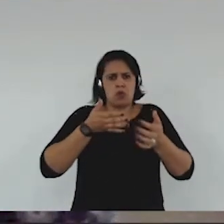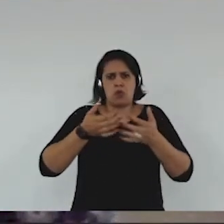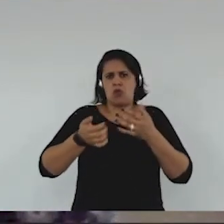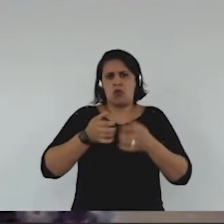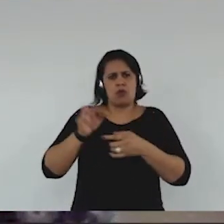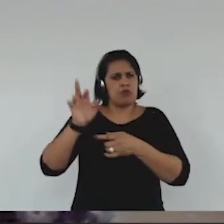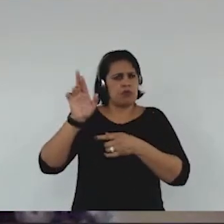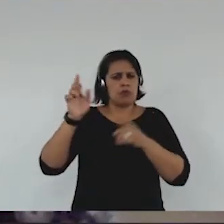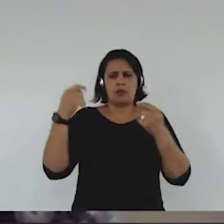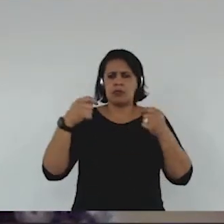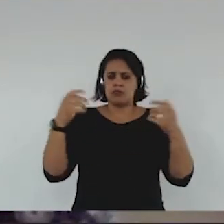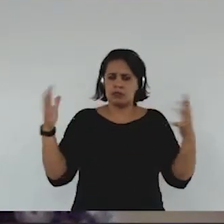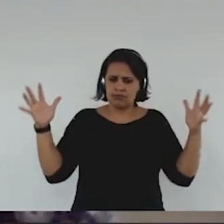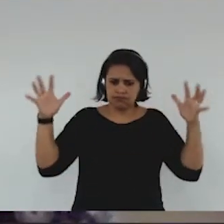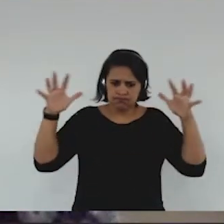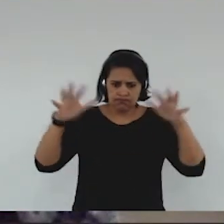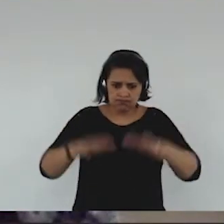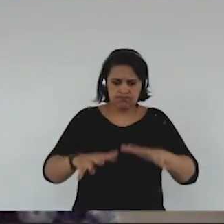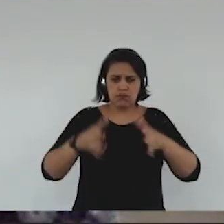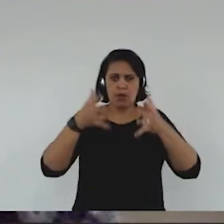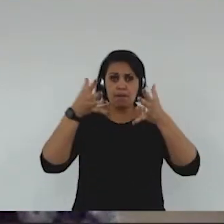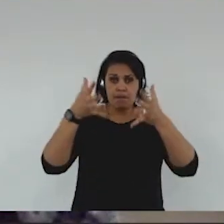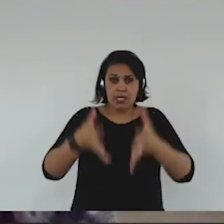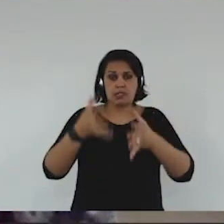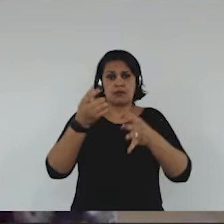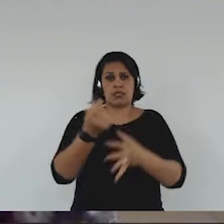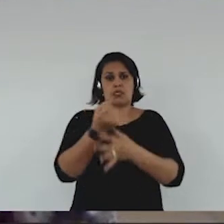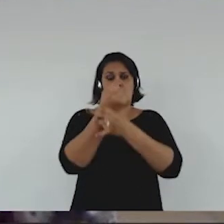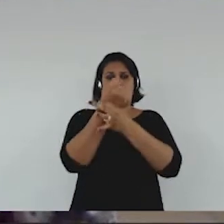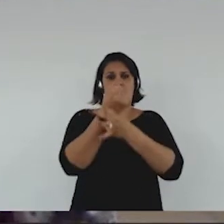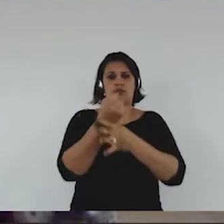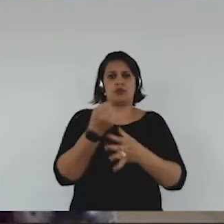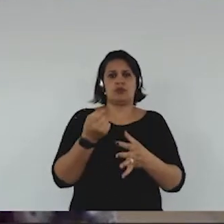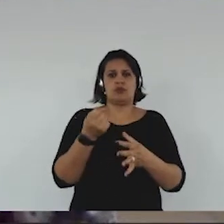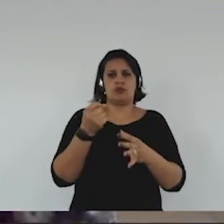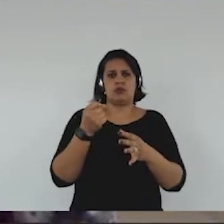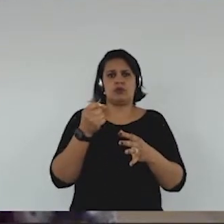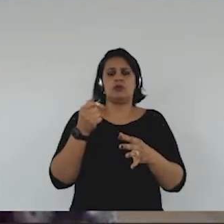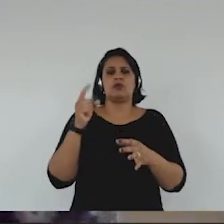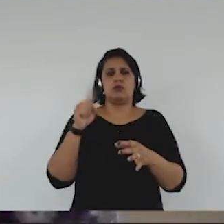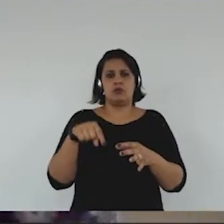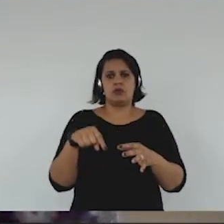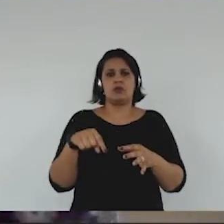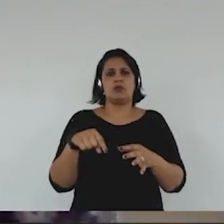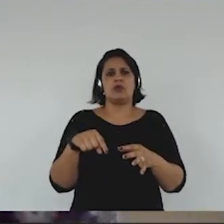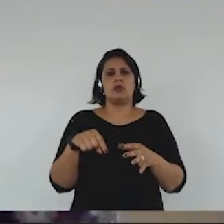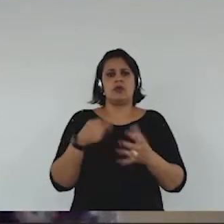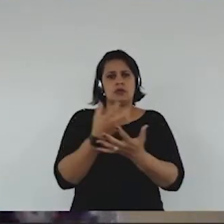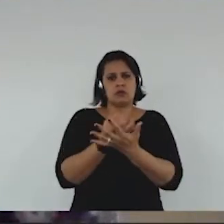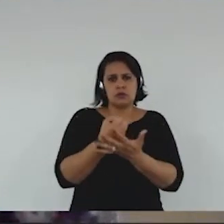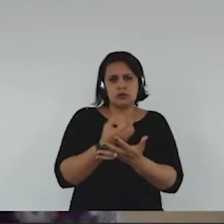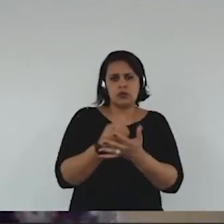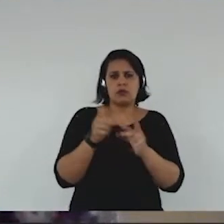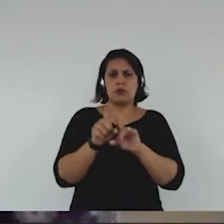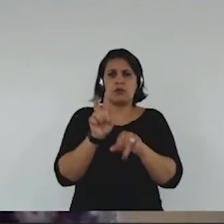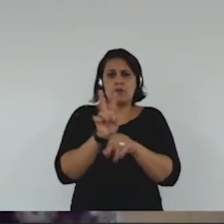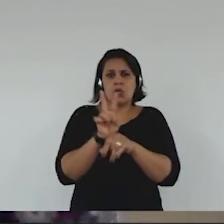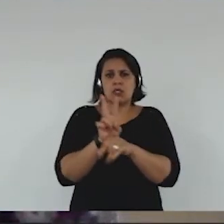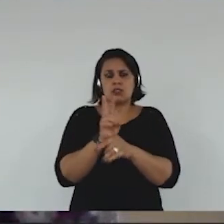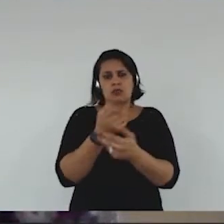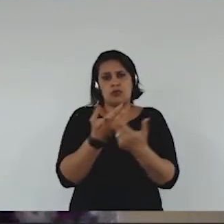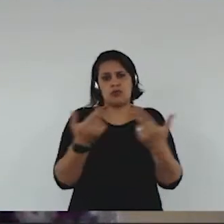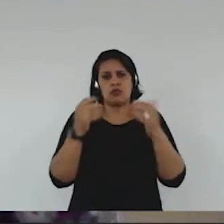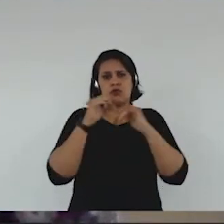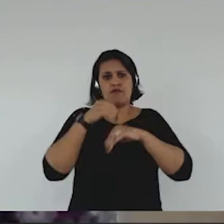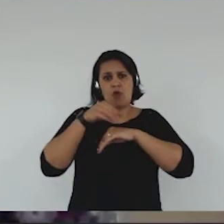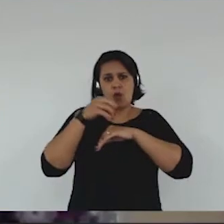a participar de um procedimento garantindo a segurança, a cybersecurity e a proteção de dados.